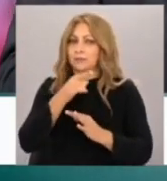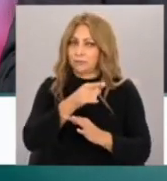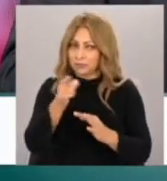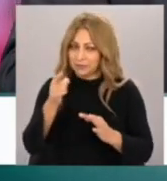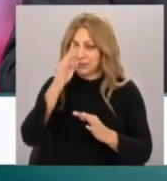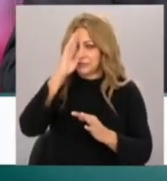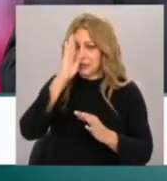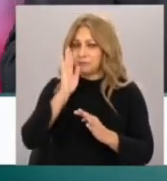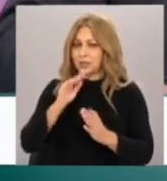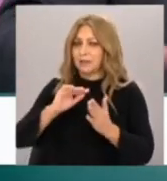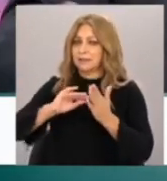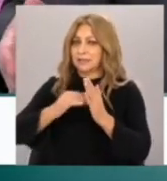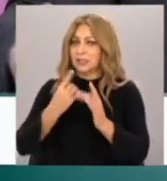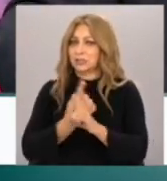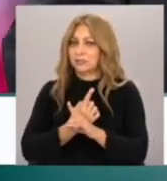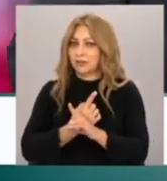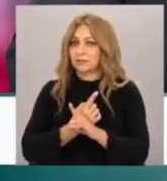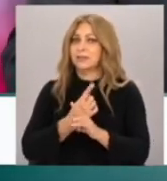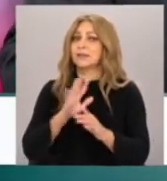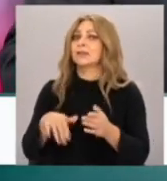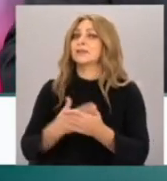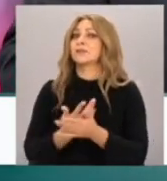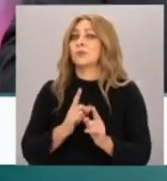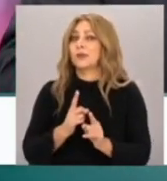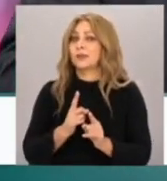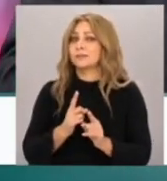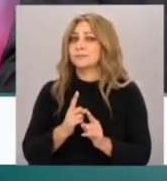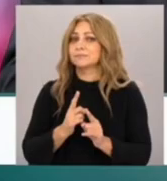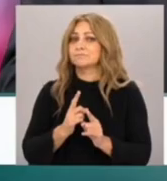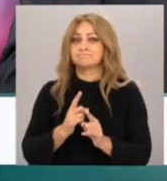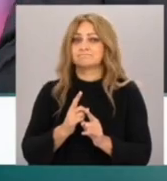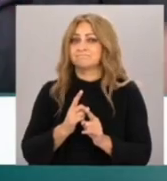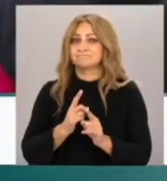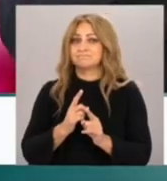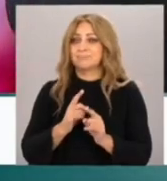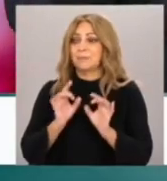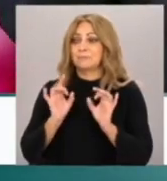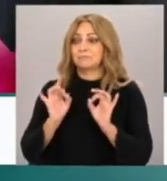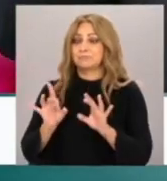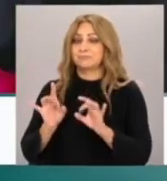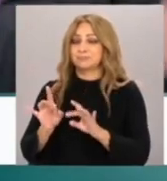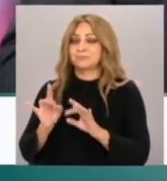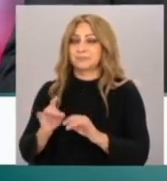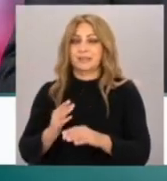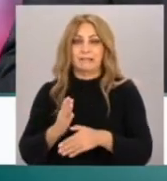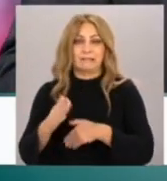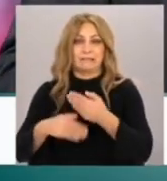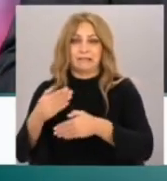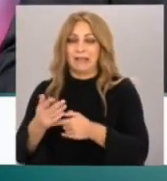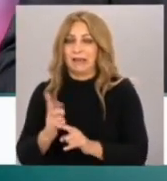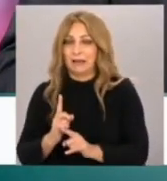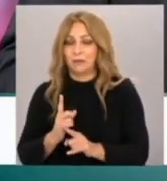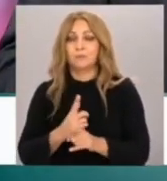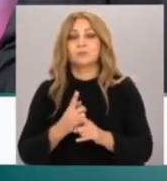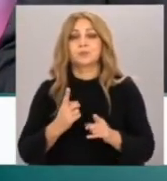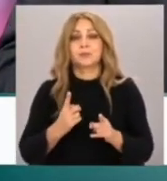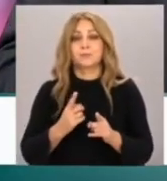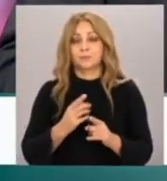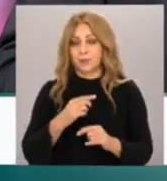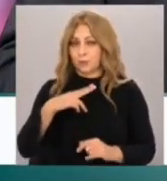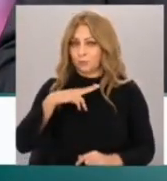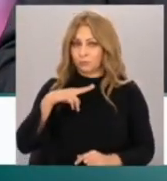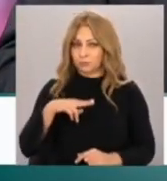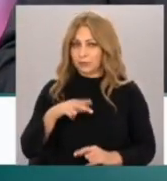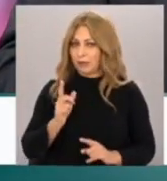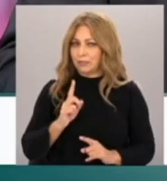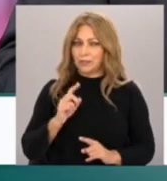quais foram os resultados não executivos é menos abandonaram nos todos e por algum motivo Se fosse por algum motivo foi porque ela não